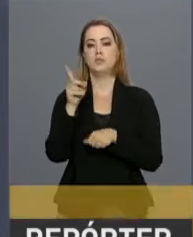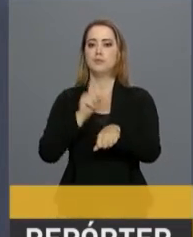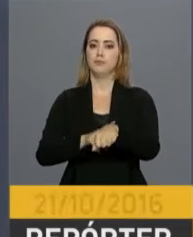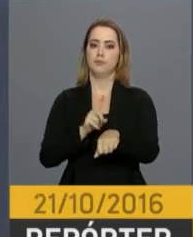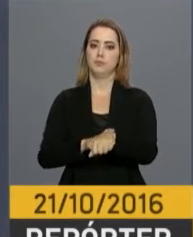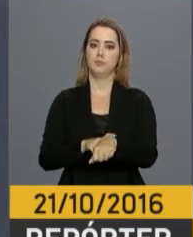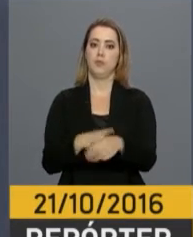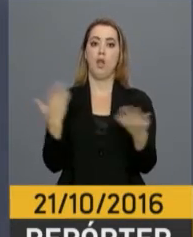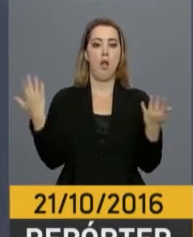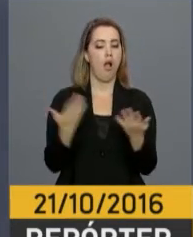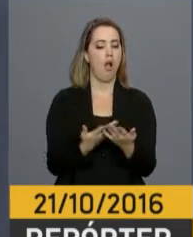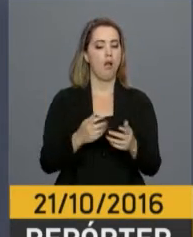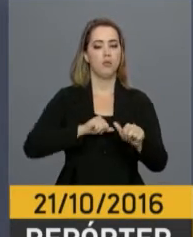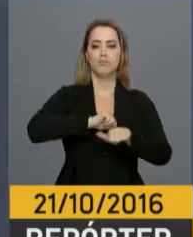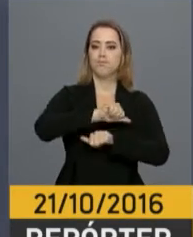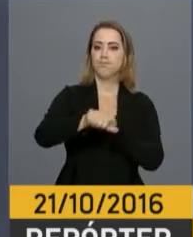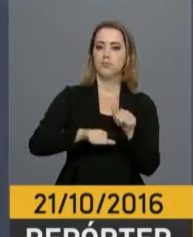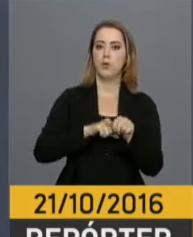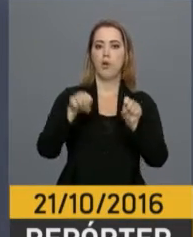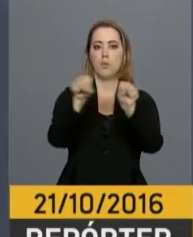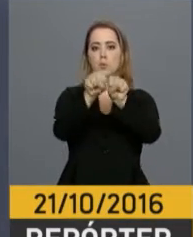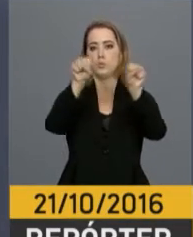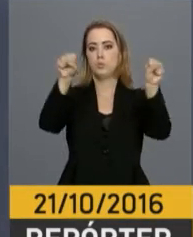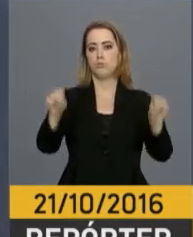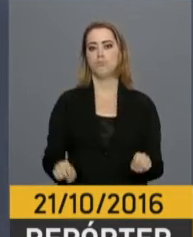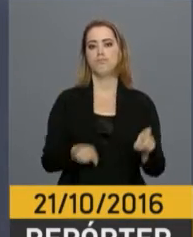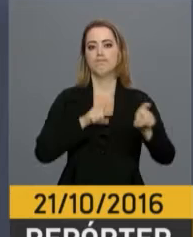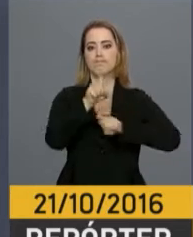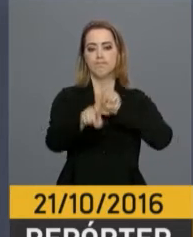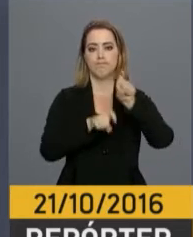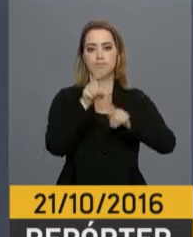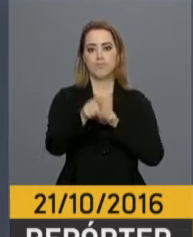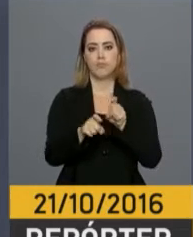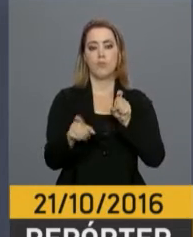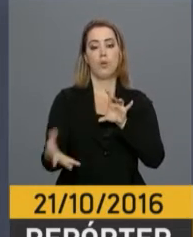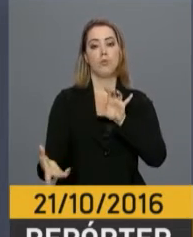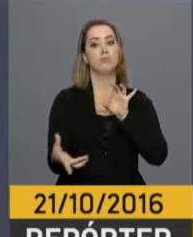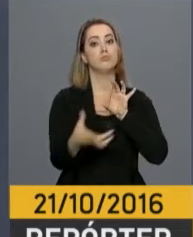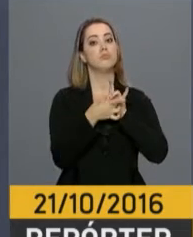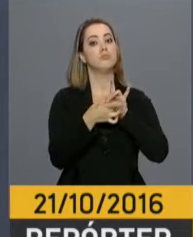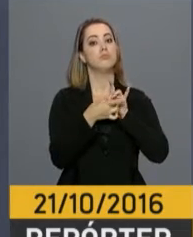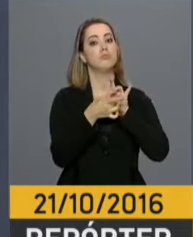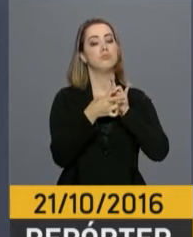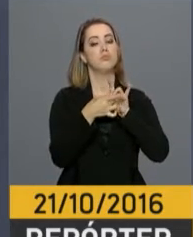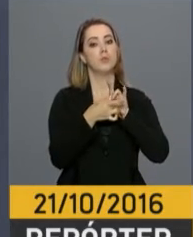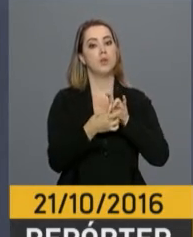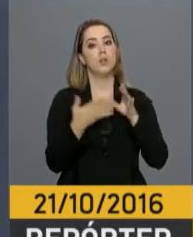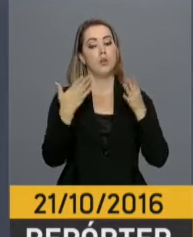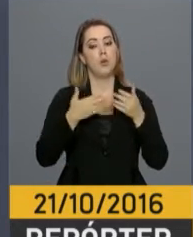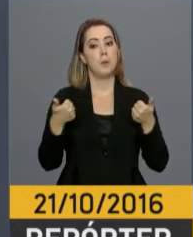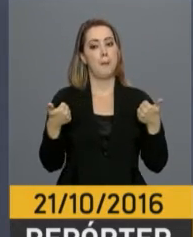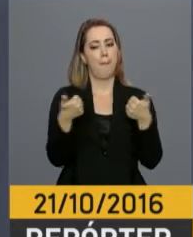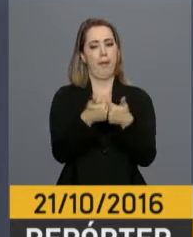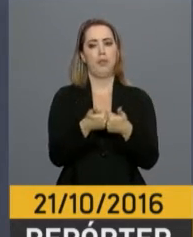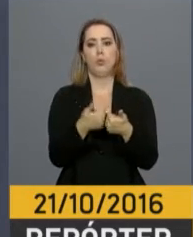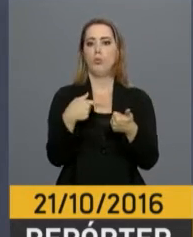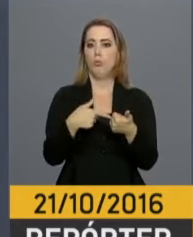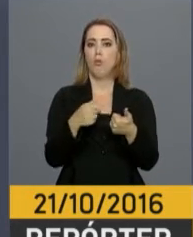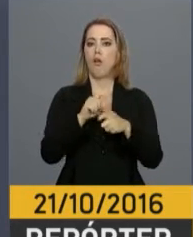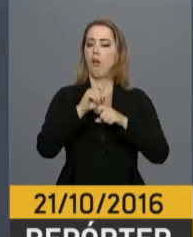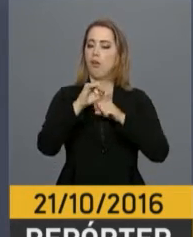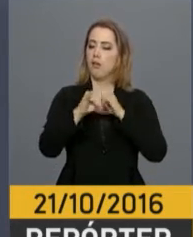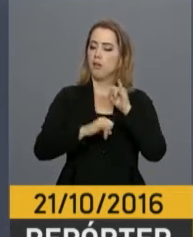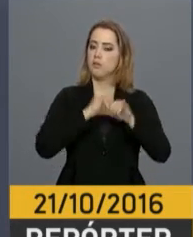forma automática. Esse cruzamento de informações, essa proximidade que vai permitir maior